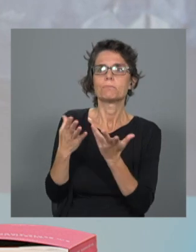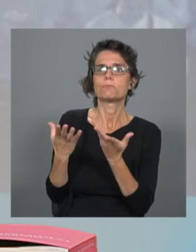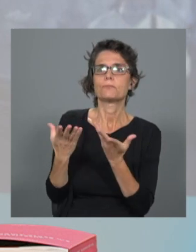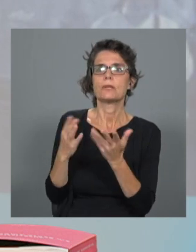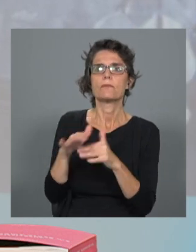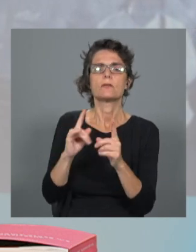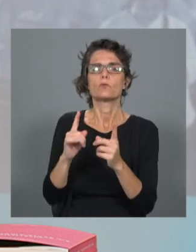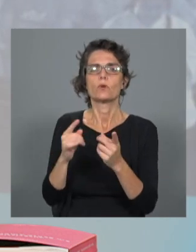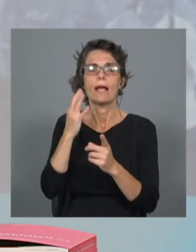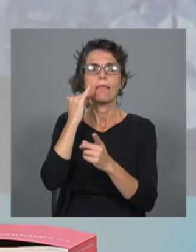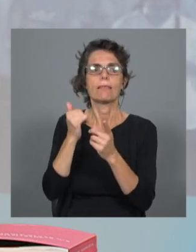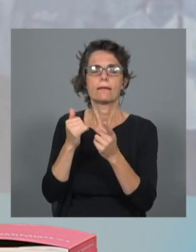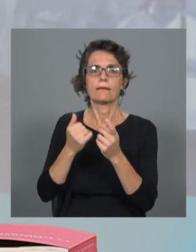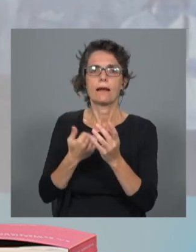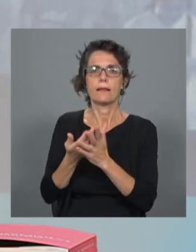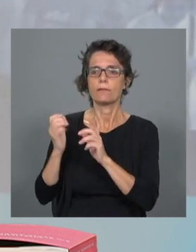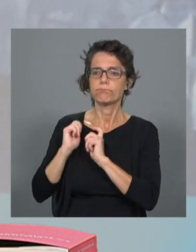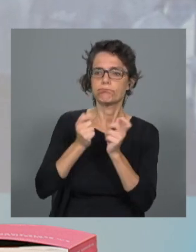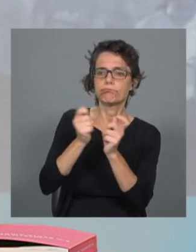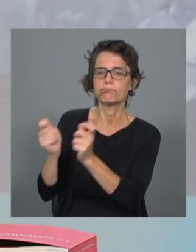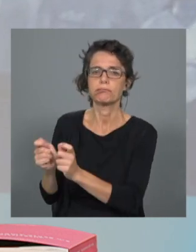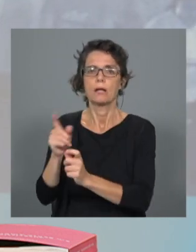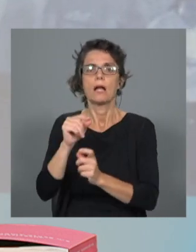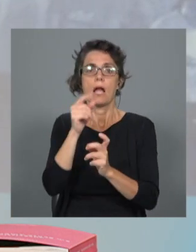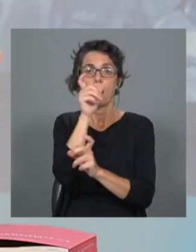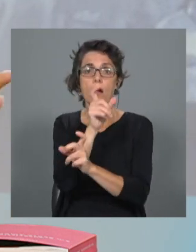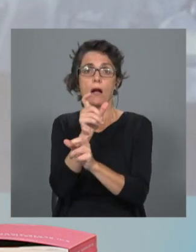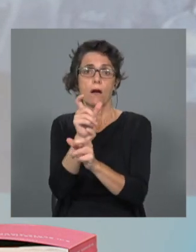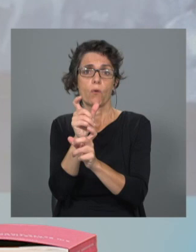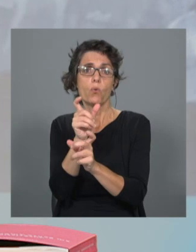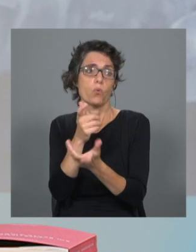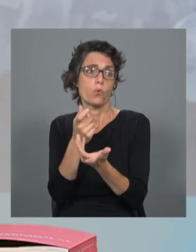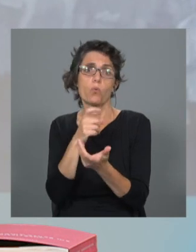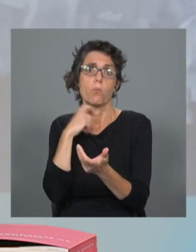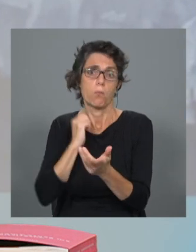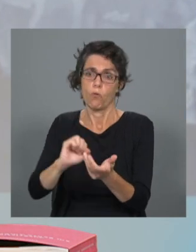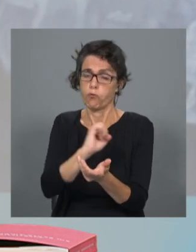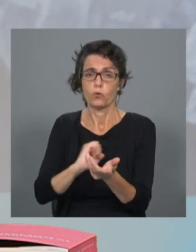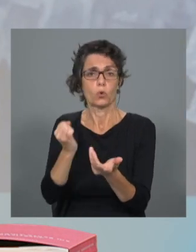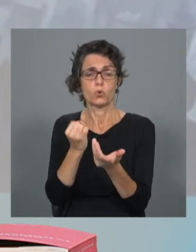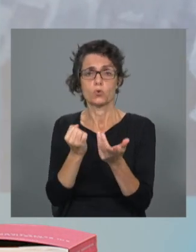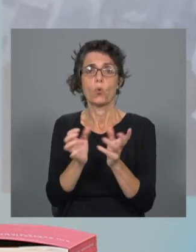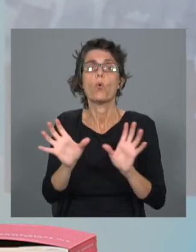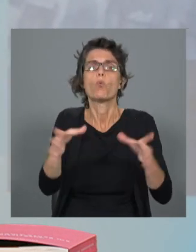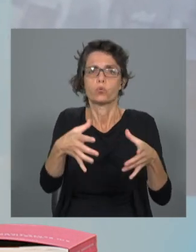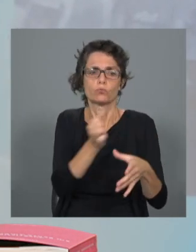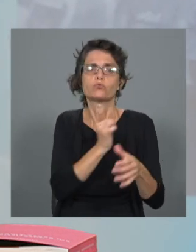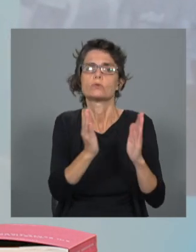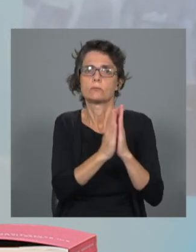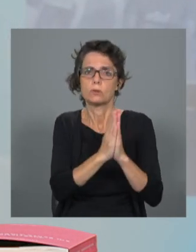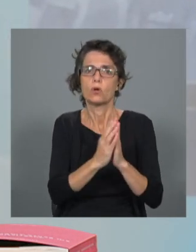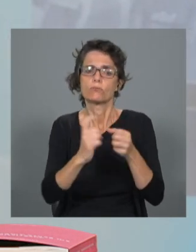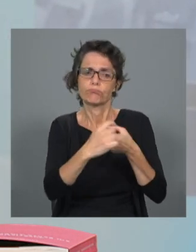formativa. Os próprios párocos, ou não só paróquias, mas também vigararias ou grupos de várias paróquias associadas poderão